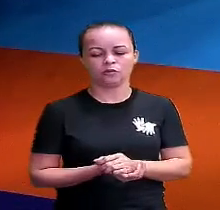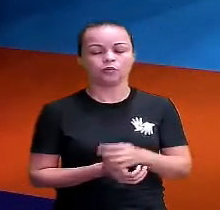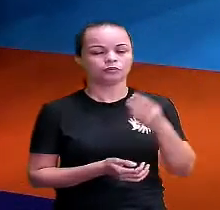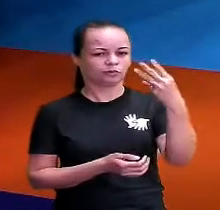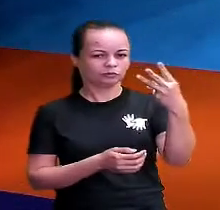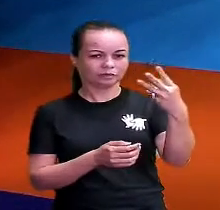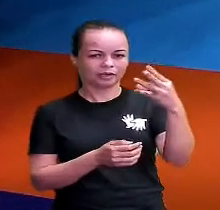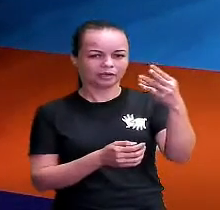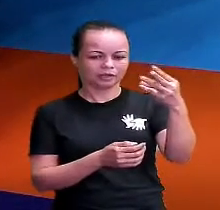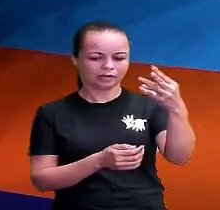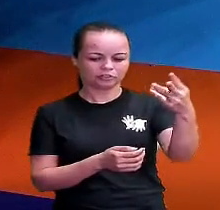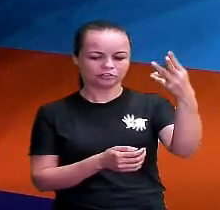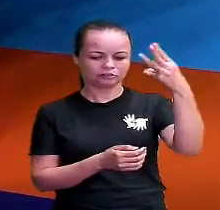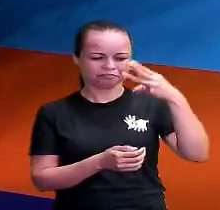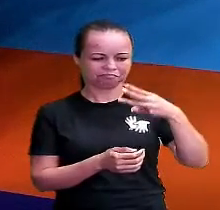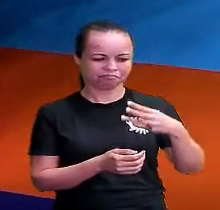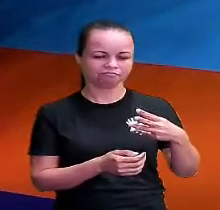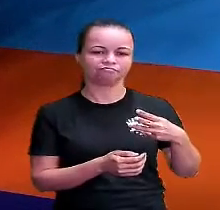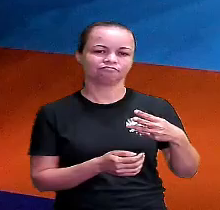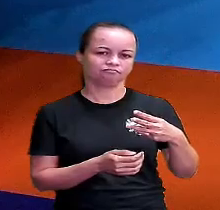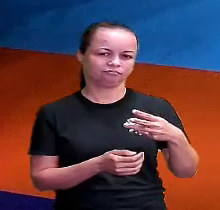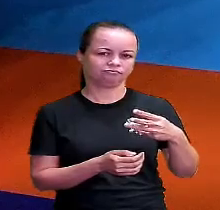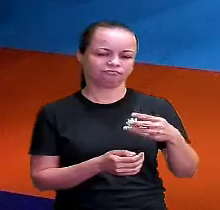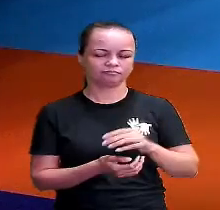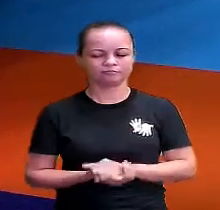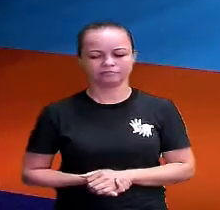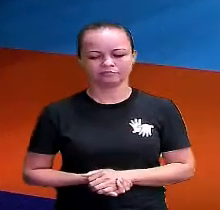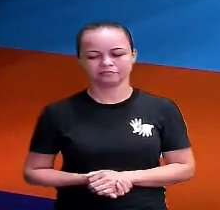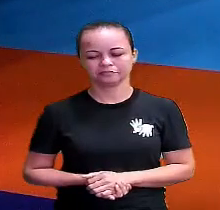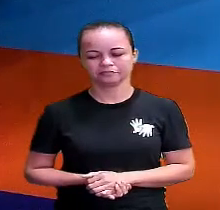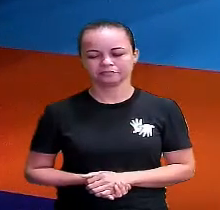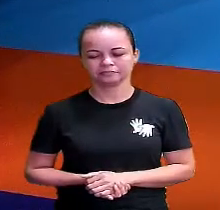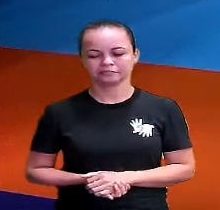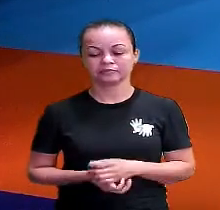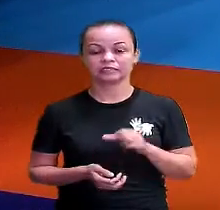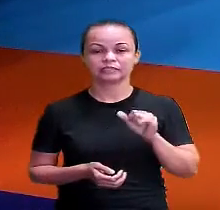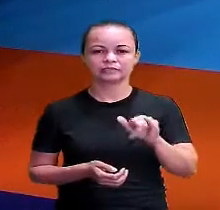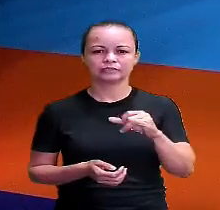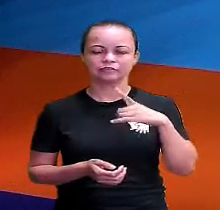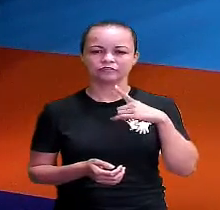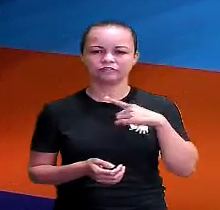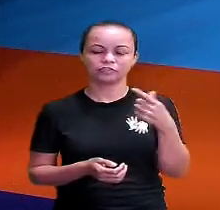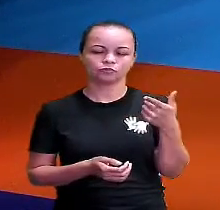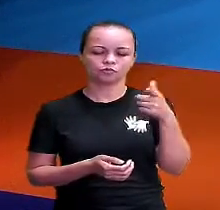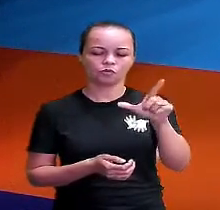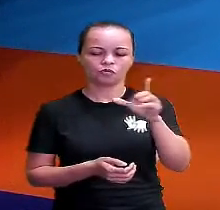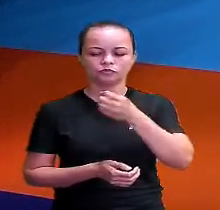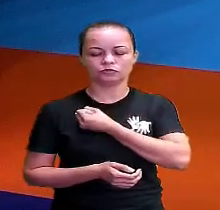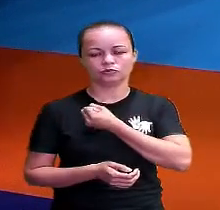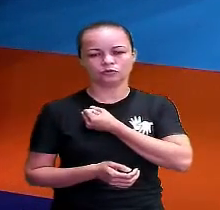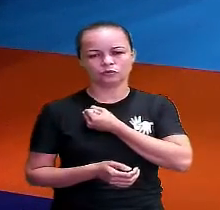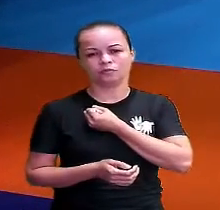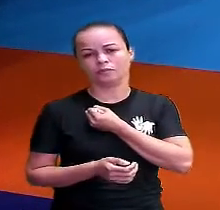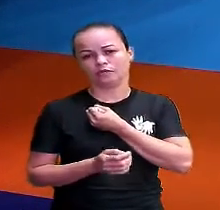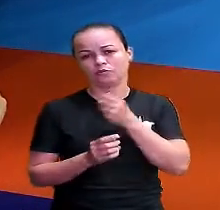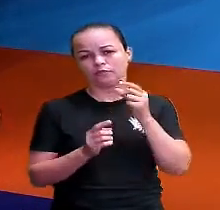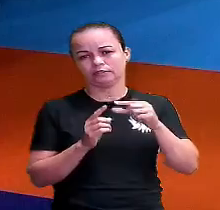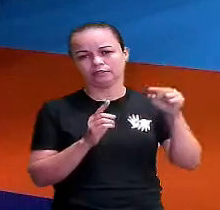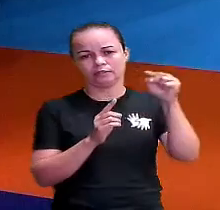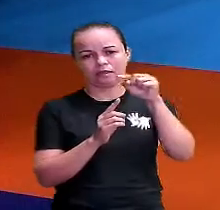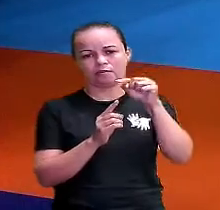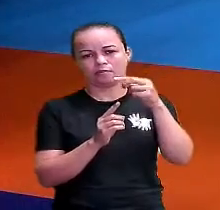gente vai e repete o 3, tá certo? Se tivesse outro número aqui em cima do 3, a